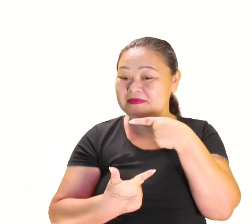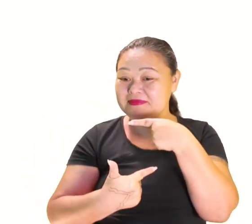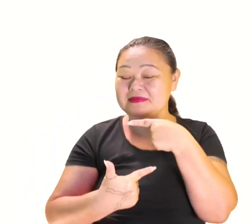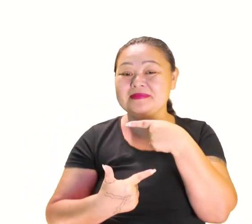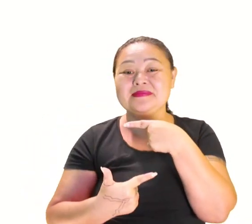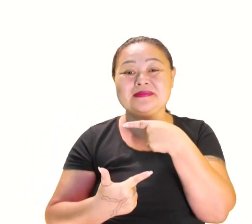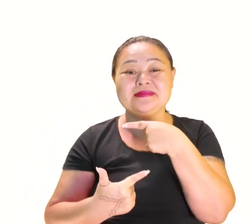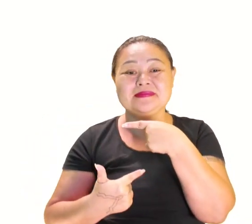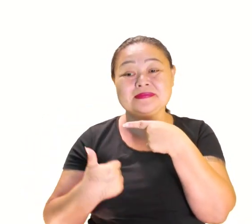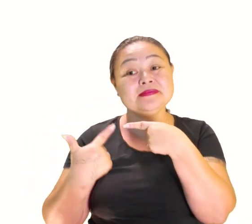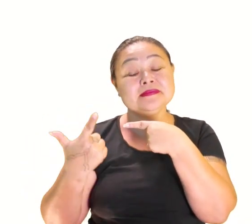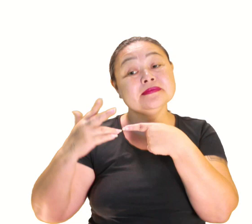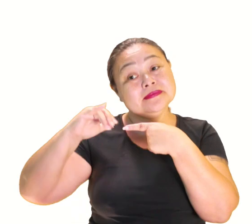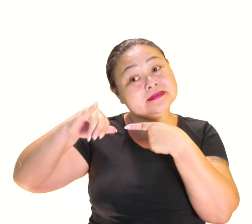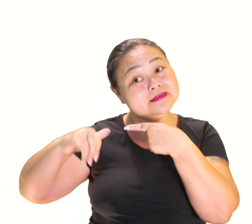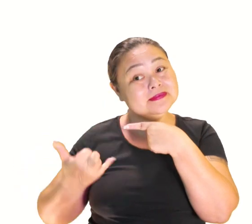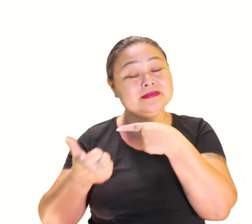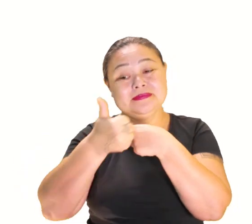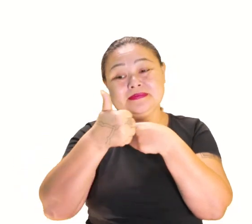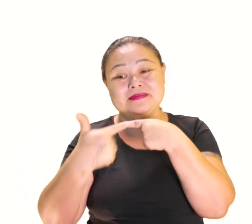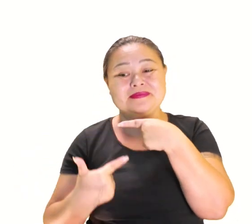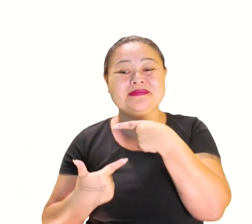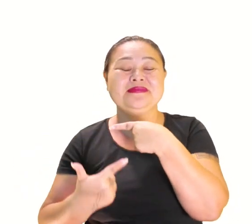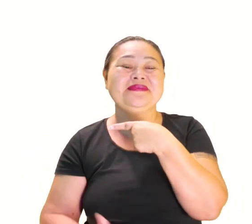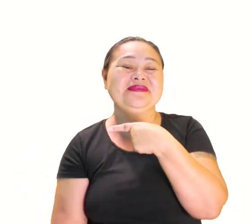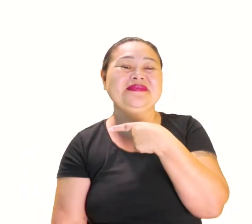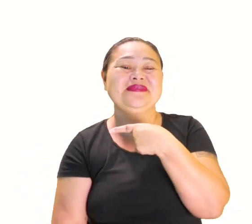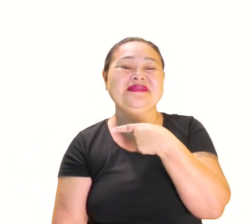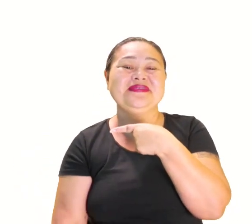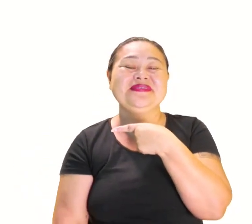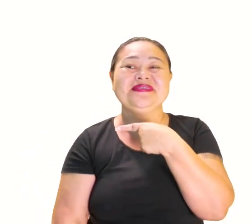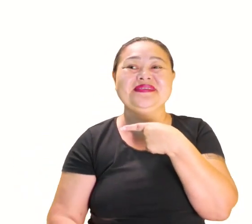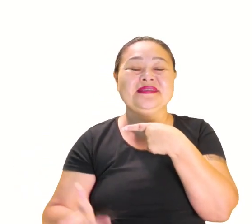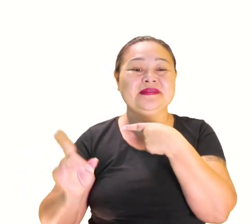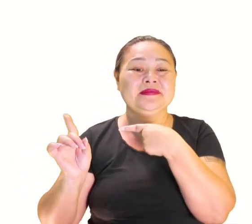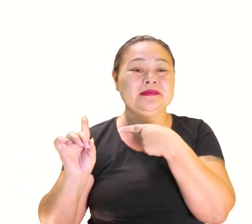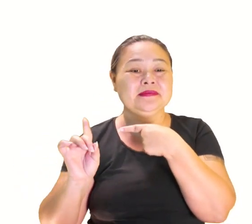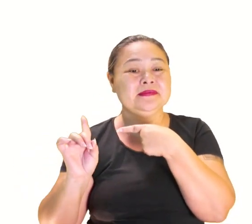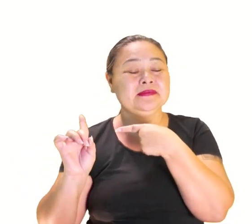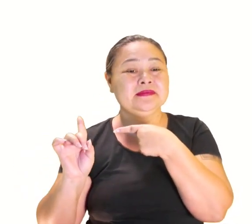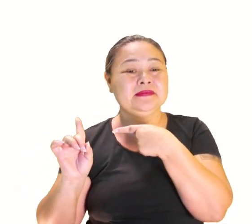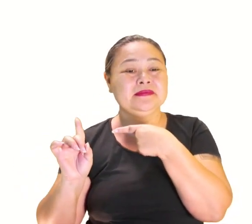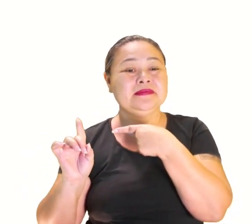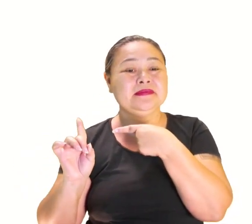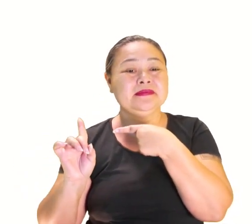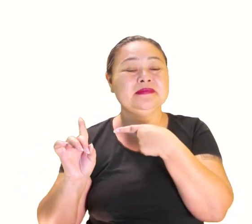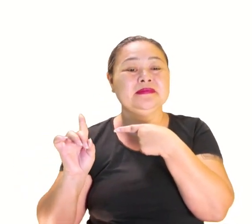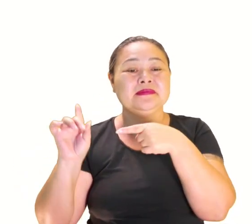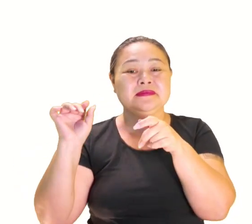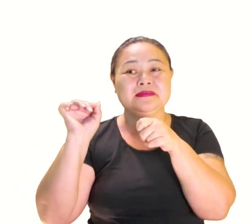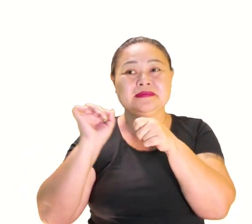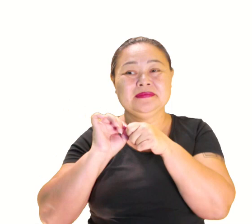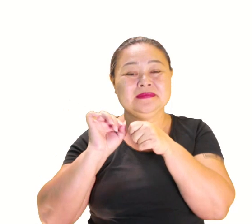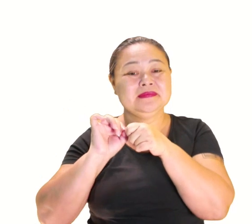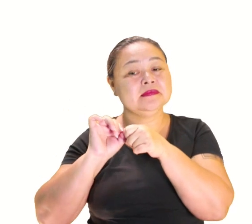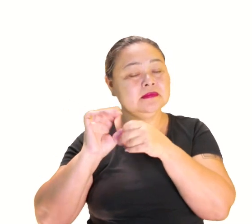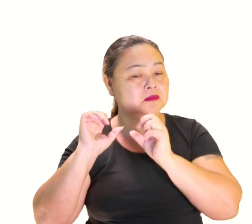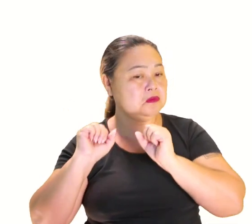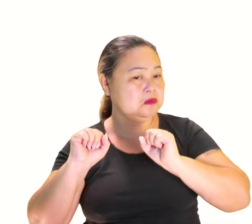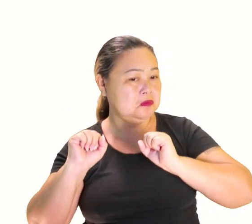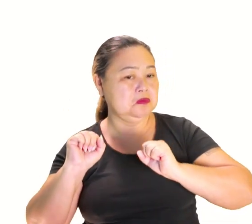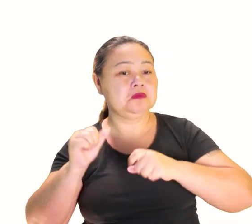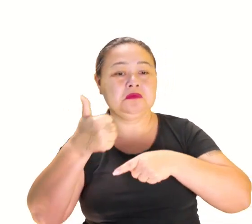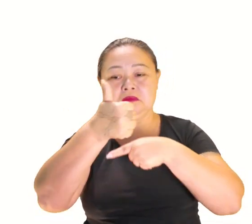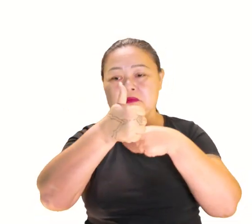Ah, aqui então a gente podia até aproveitar 1 sobre 2 mesmo, né? Então a gente nem faz essa partezinha, a gente faz aqui... Não, a gente pode deixar o